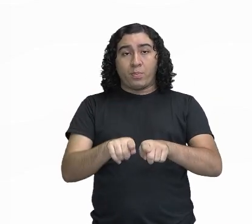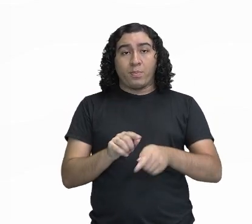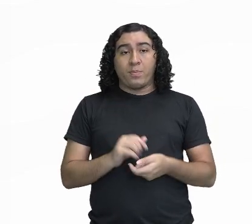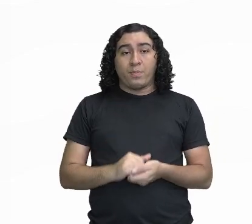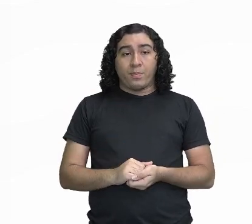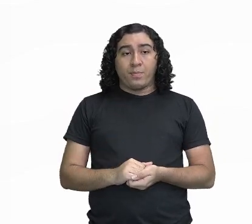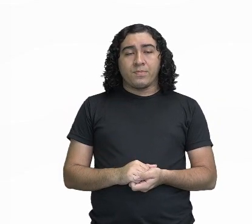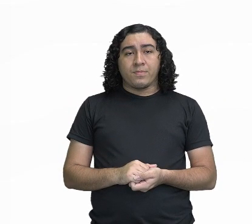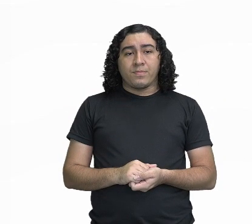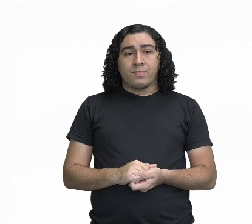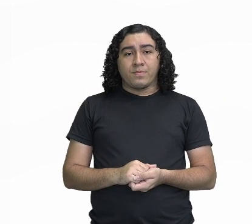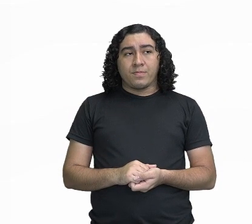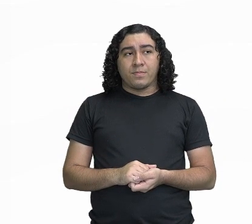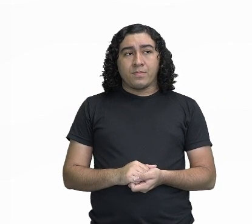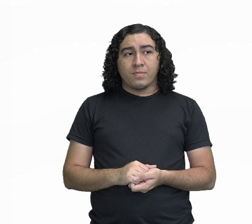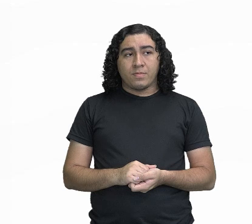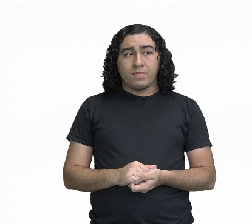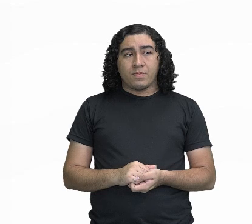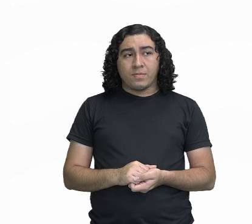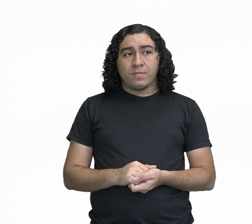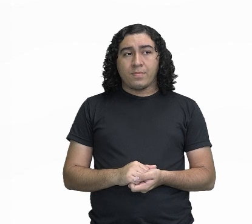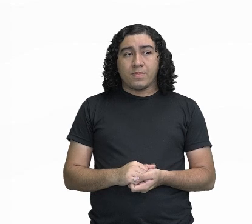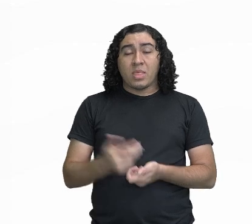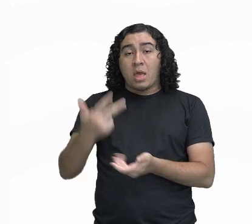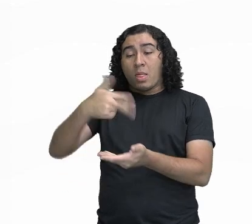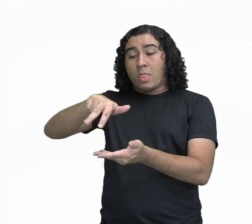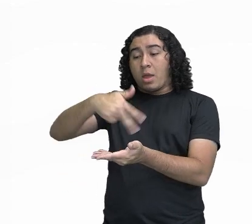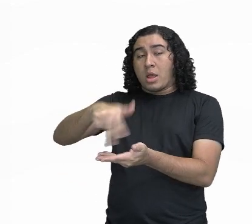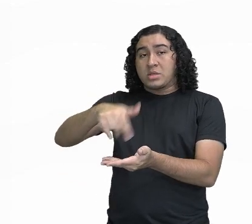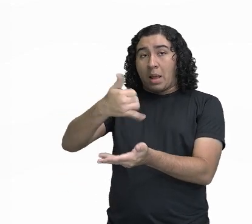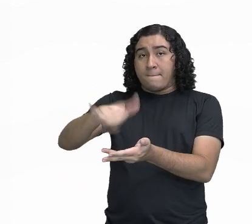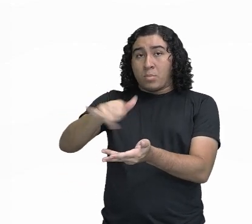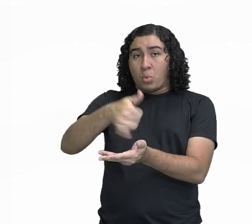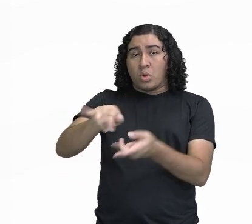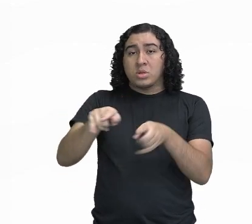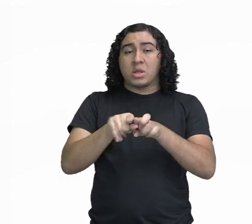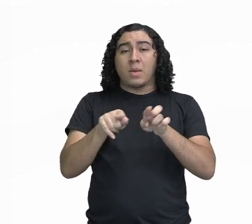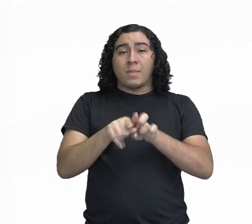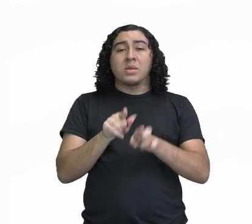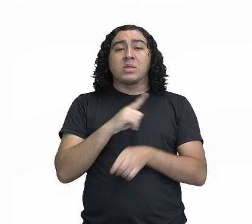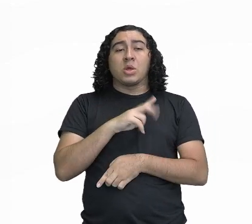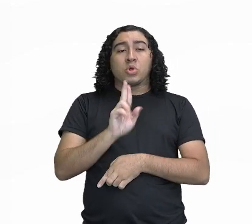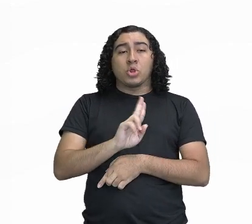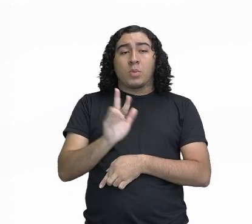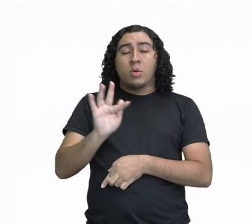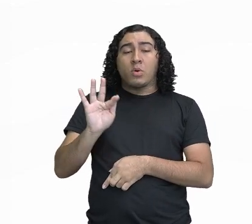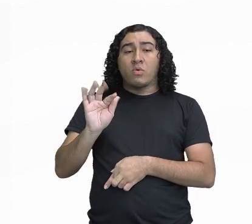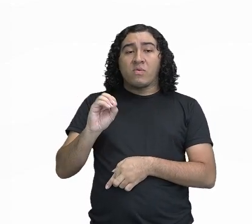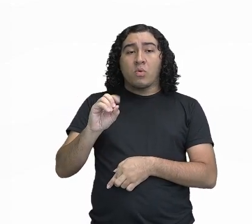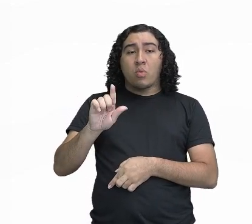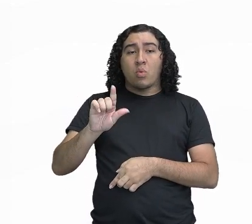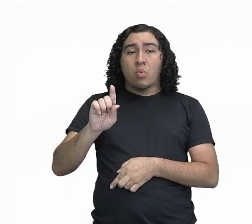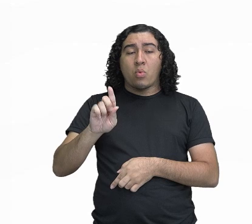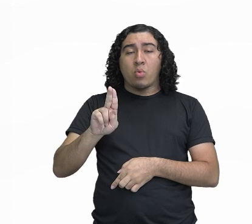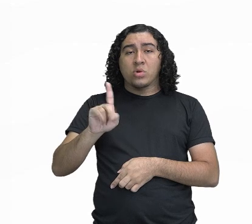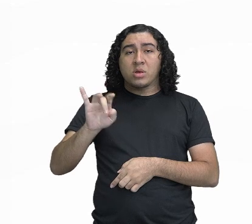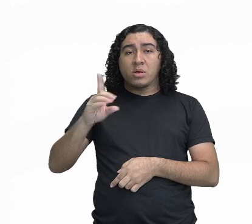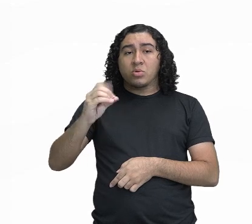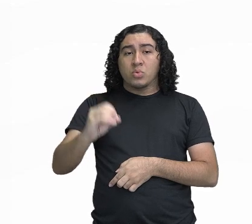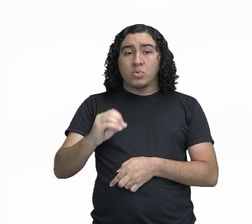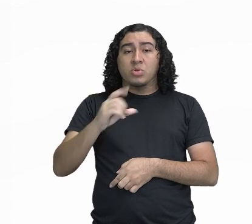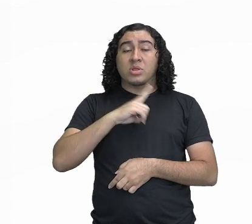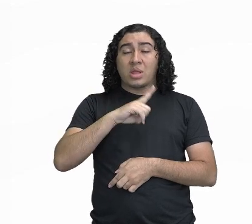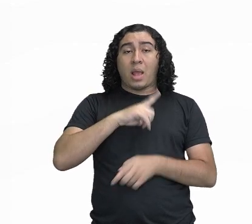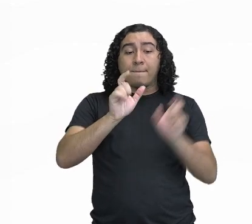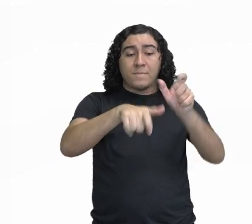A dança do Bumba Meu Boi, chamada também de folguedo, mistura personagens humanos